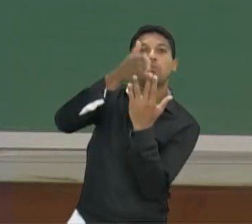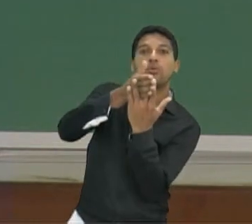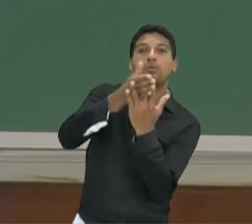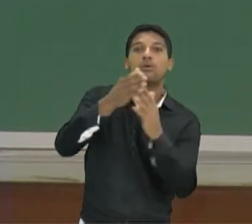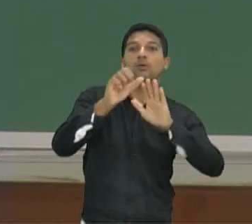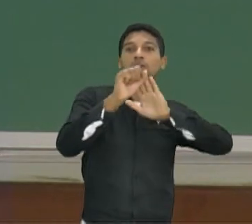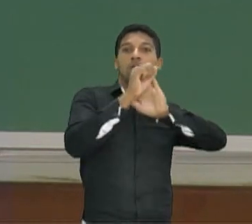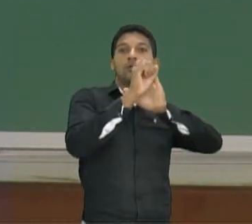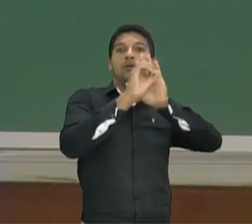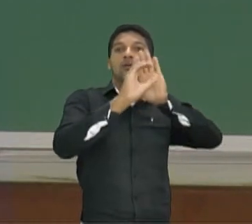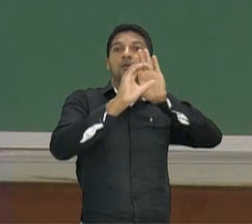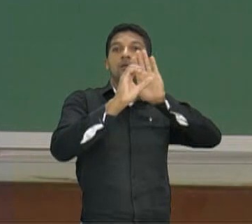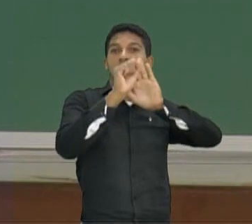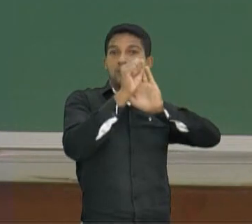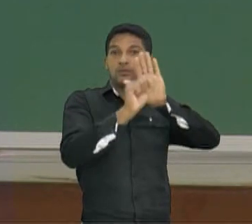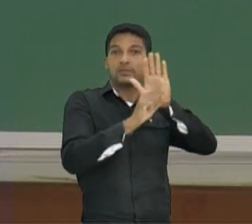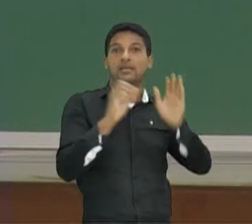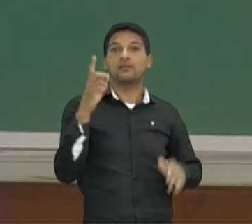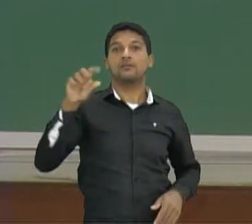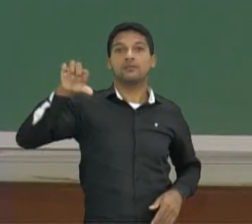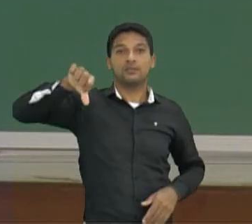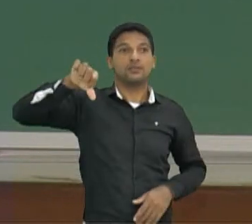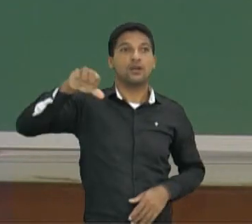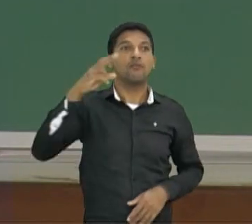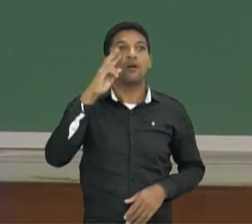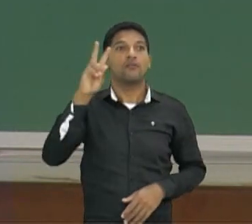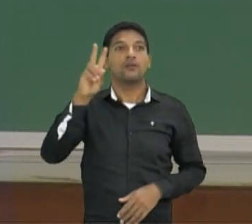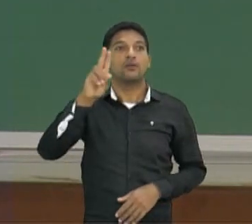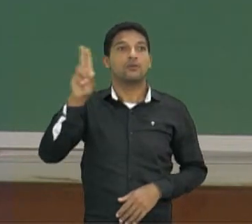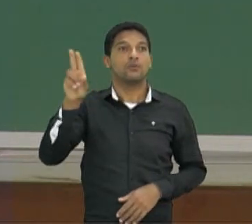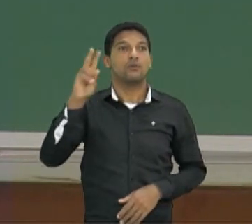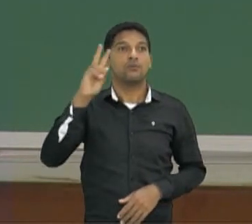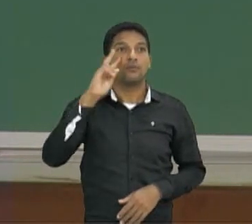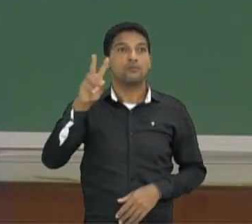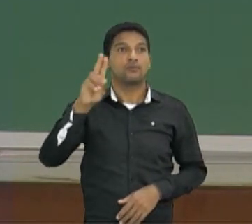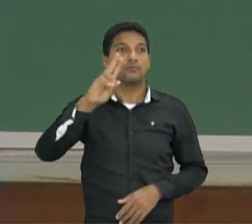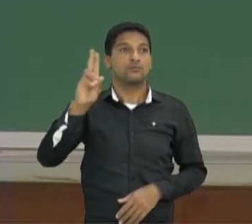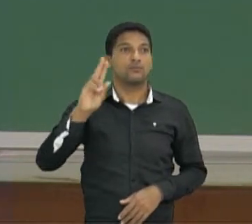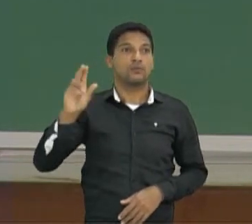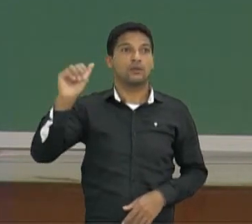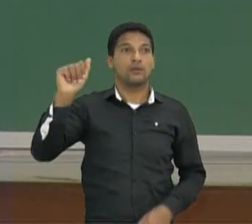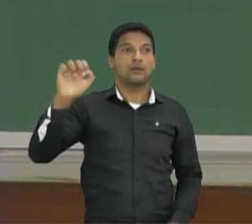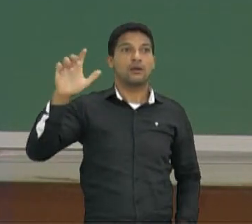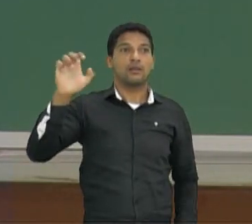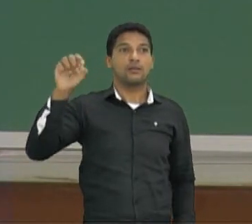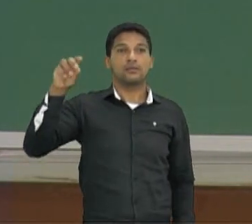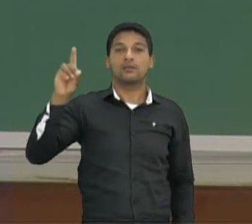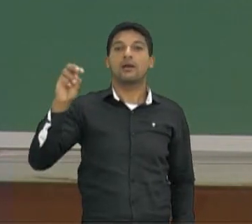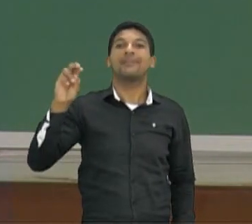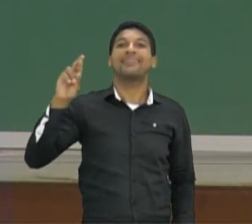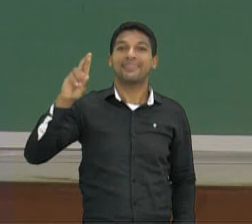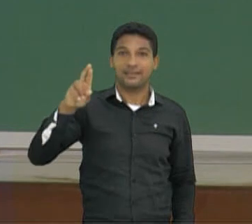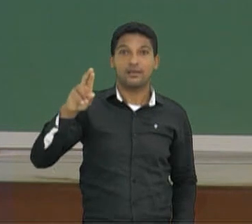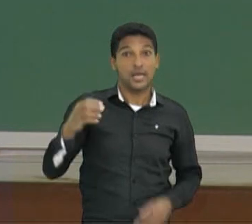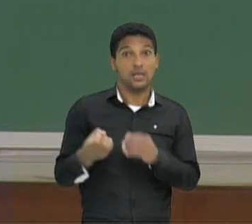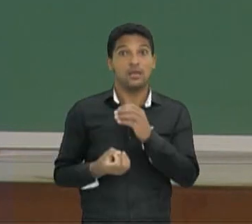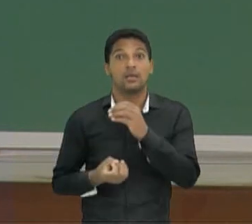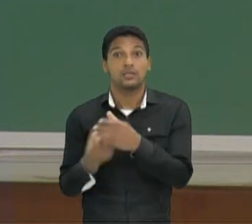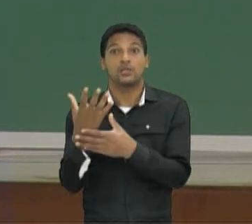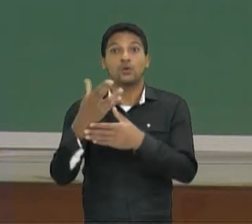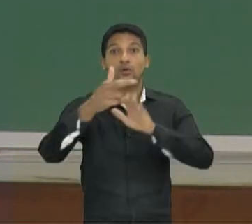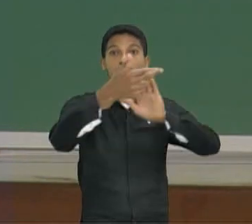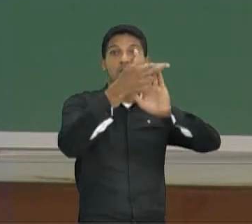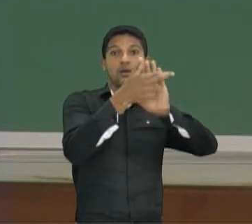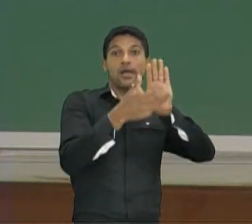o pai do beisebol atual, que é o Alexander Carter-Whiter, né, desenvolveu e escreveu as regras do beisebol moderno na cidade